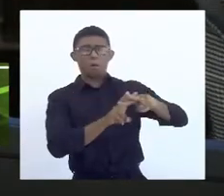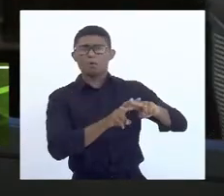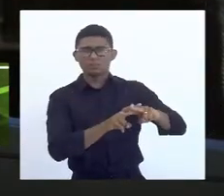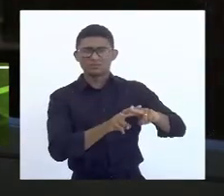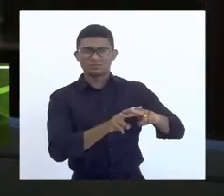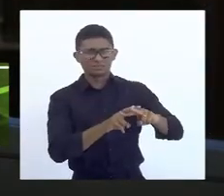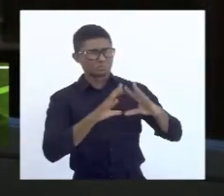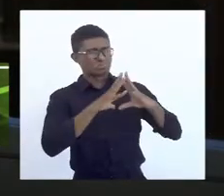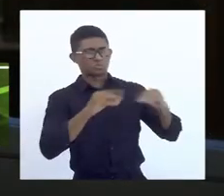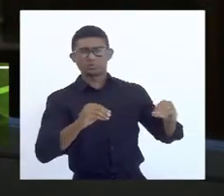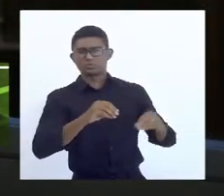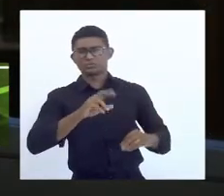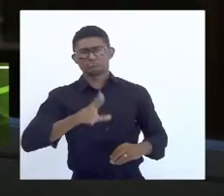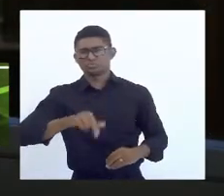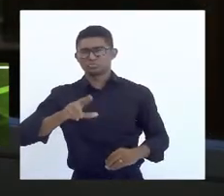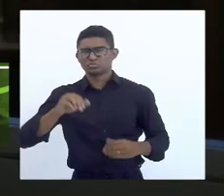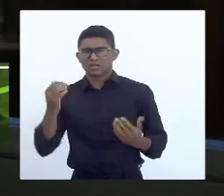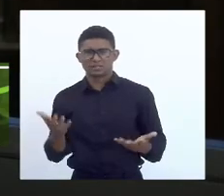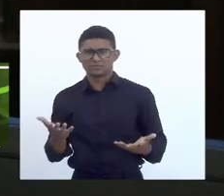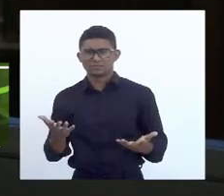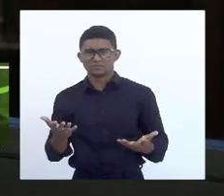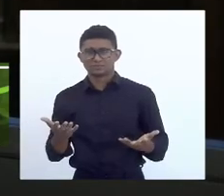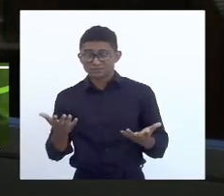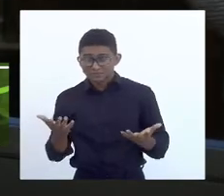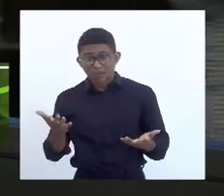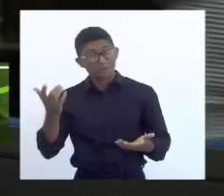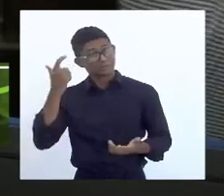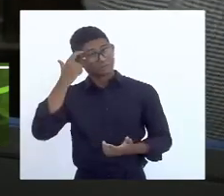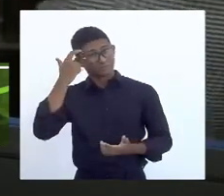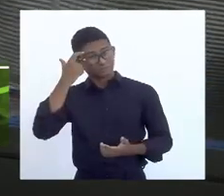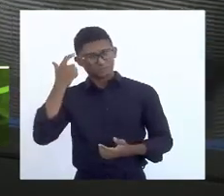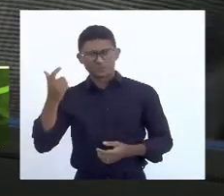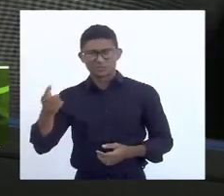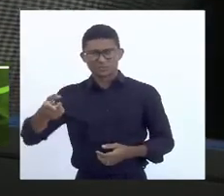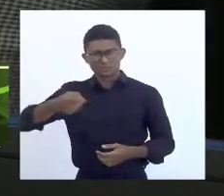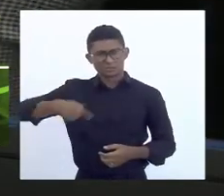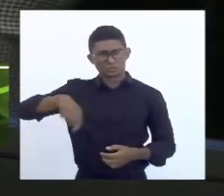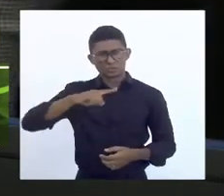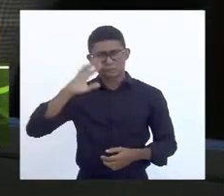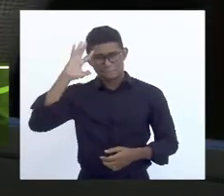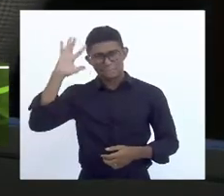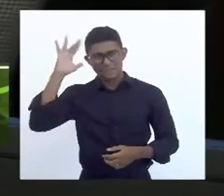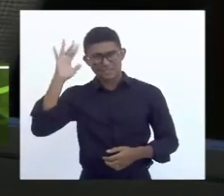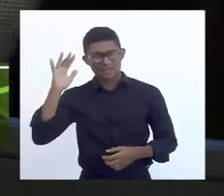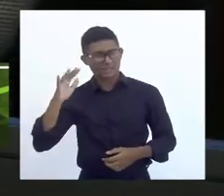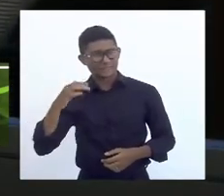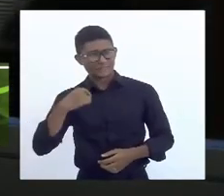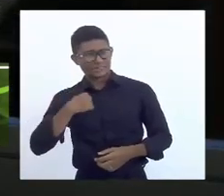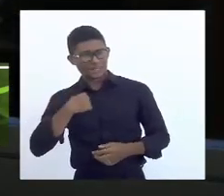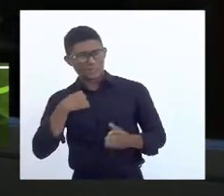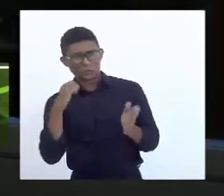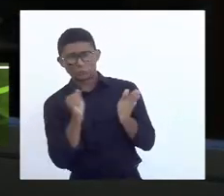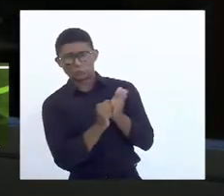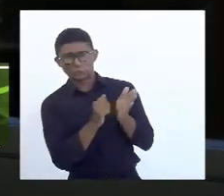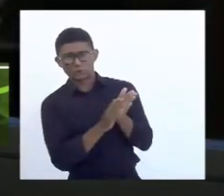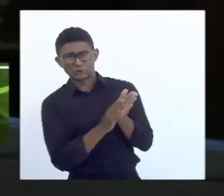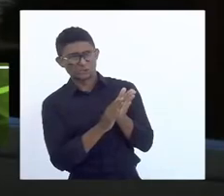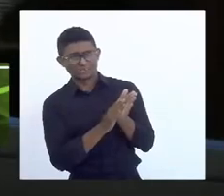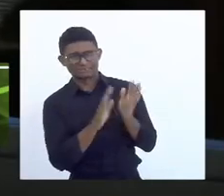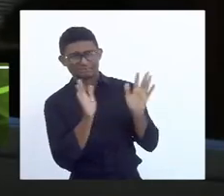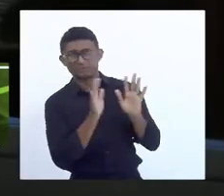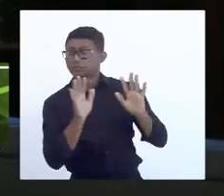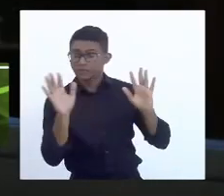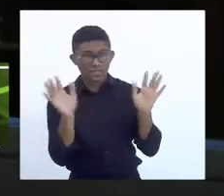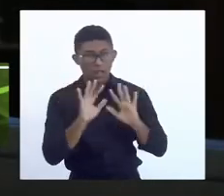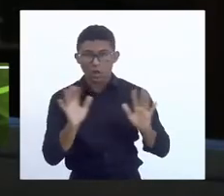mais simbólico. Isso quer dizer que a gente vai deixar de fazer as nossas denúncias à comissão de ética? Não. Isso quer